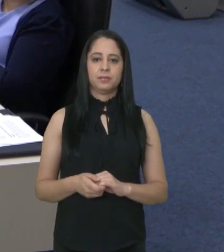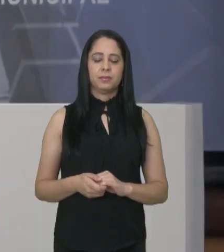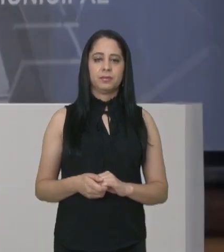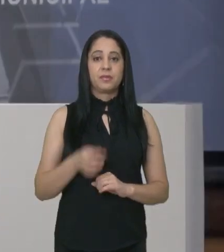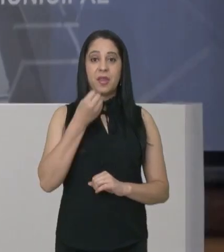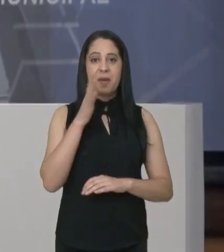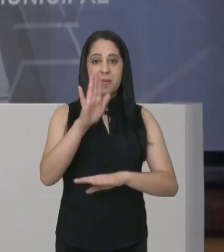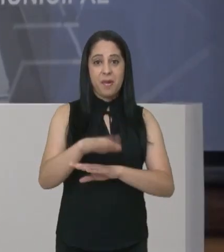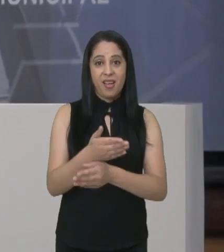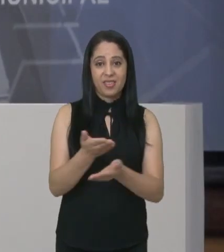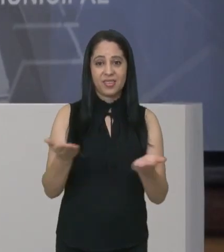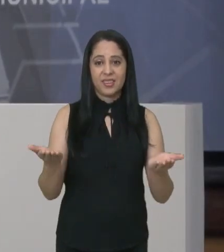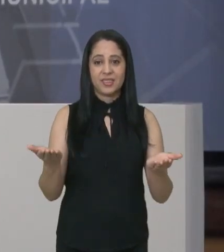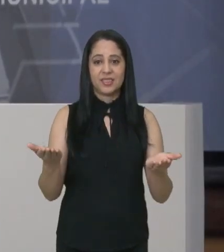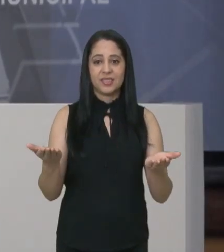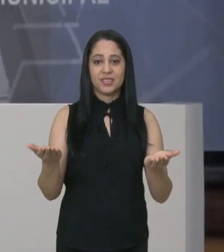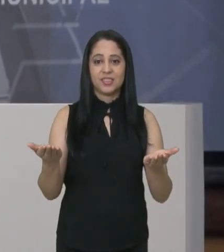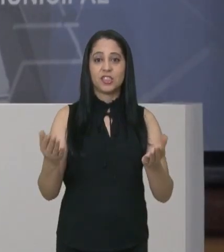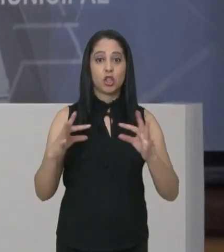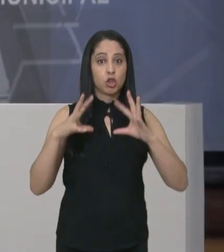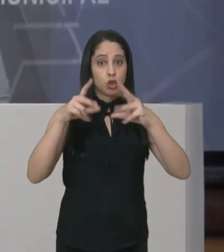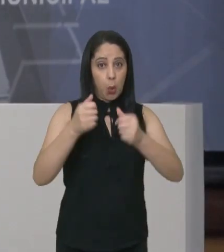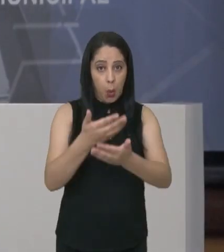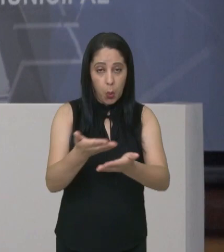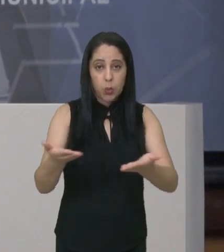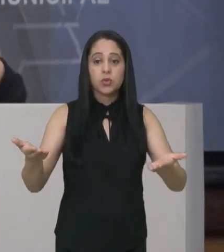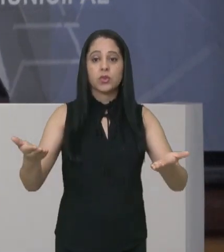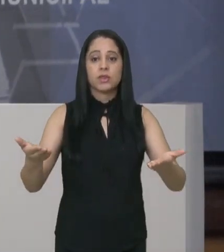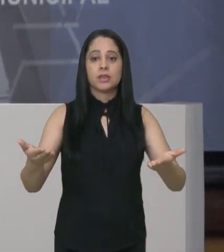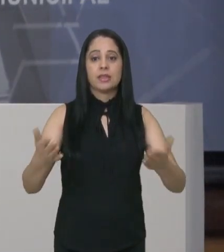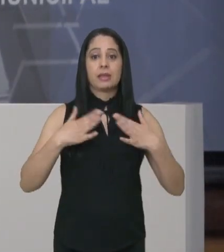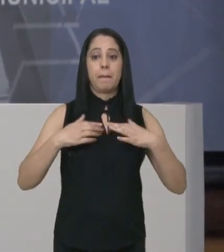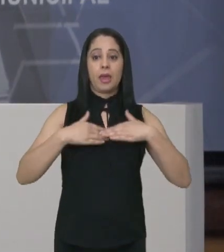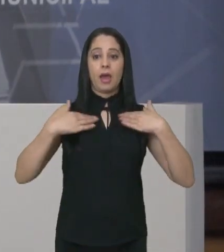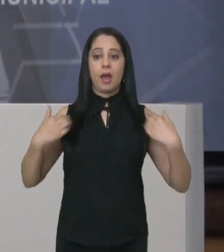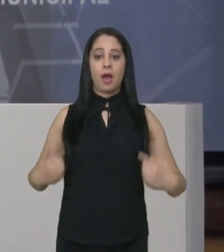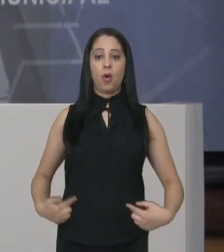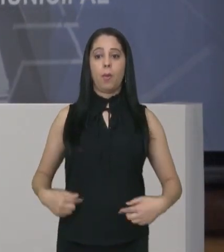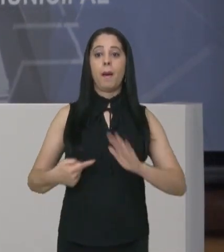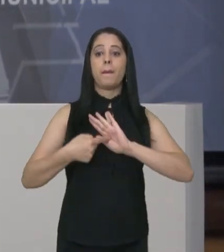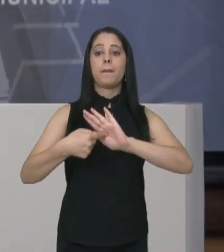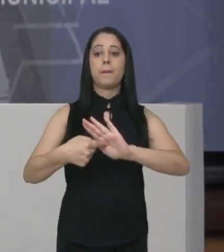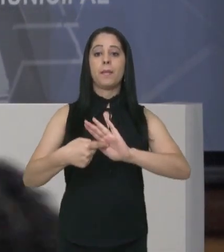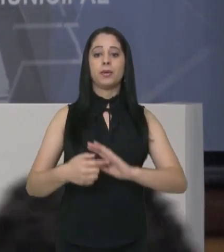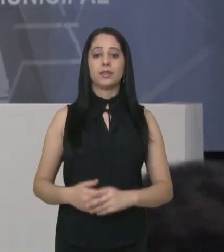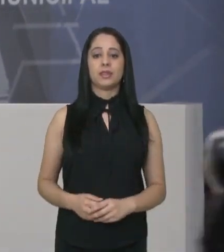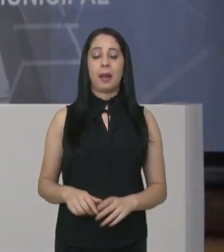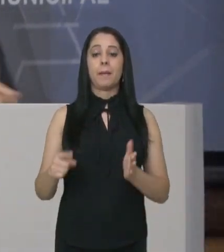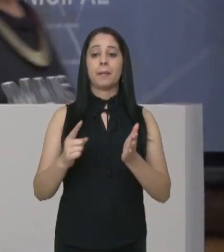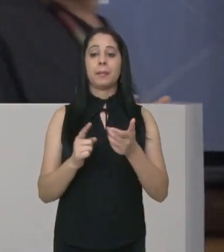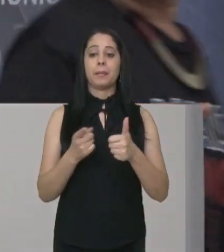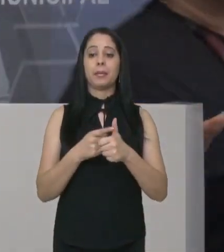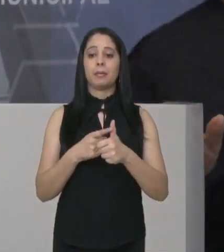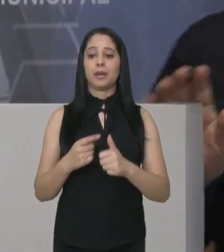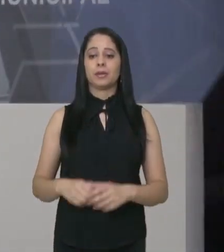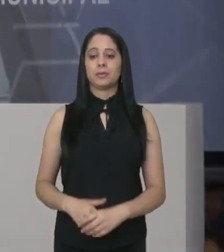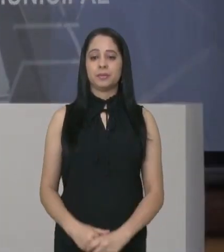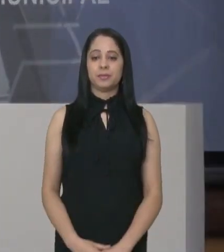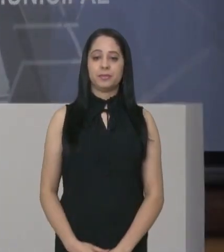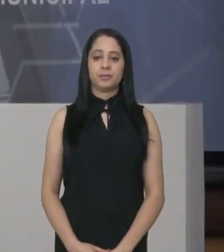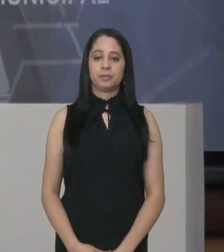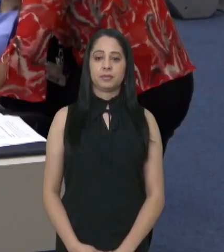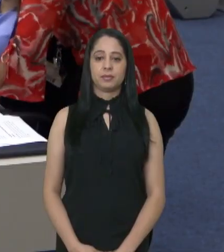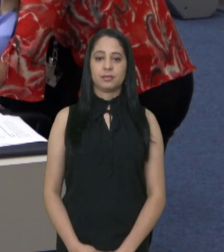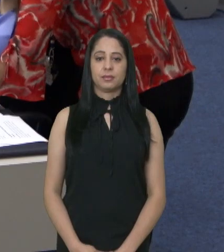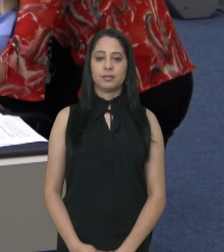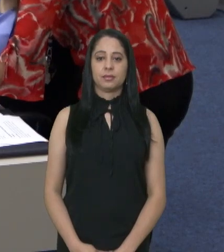Boa tarde a todos e a todas. A minha camiseta, vou mostrar minha camiseta primeiro. Aqui, ó.